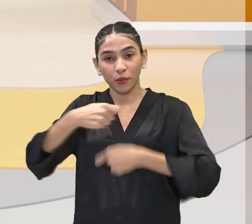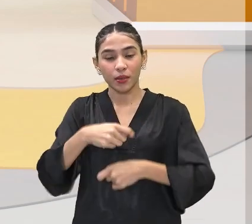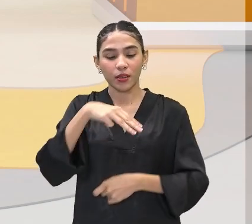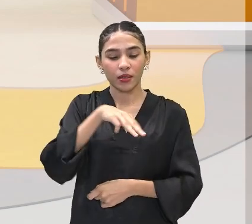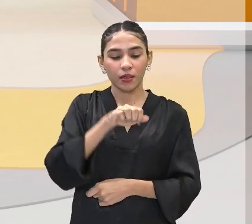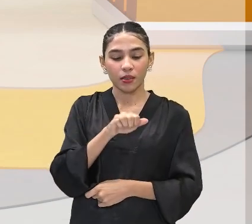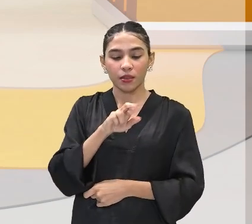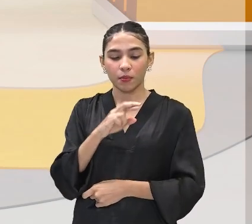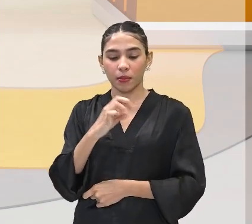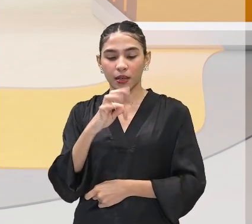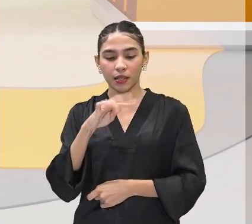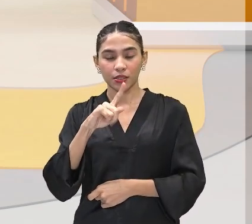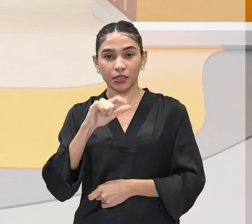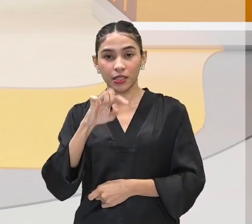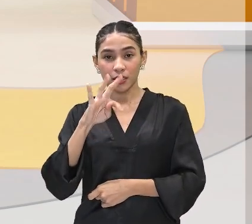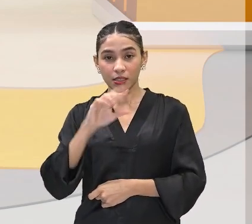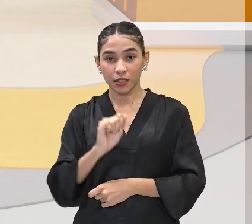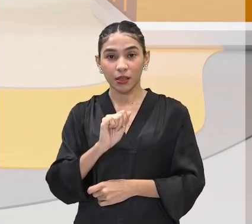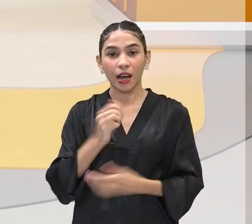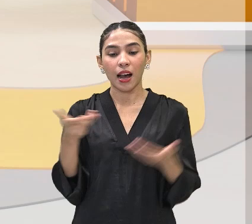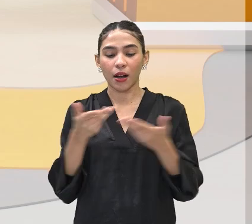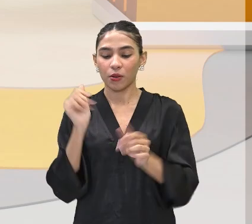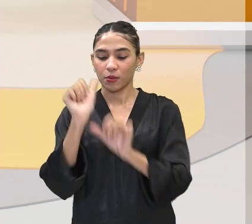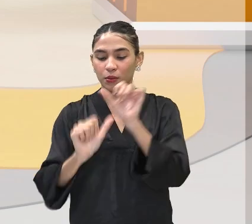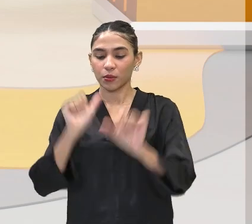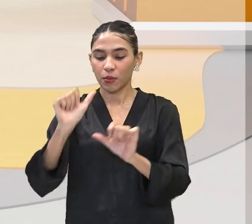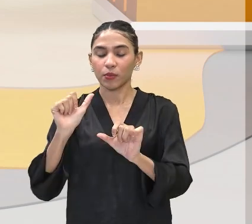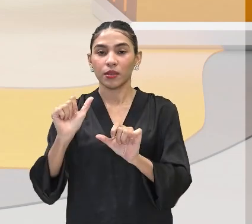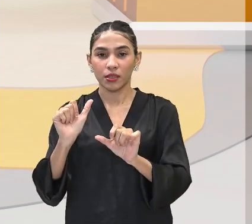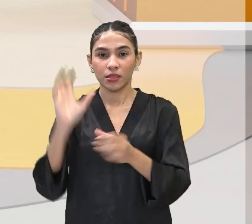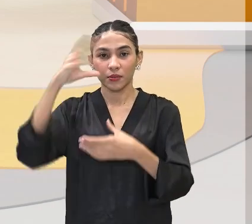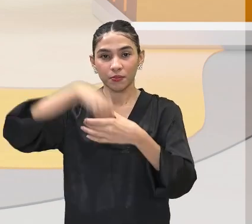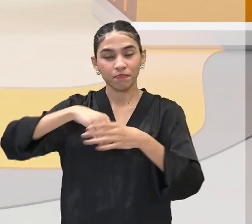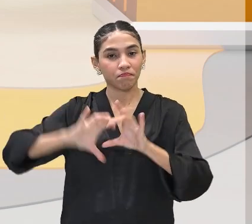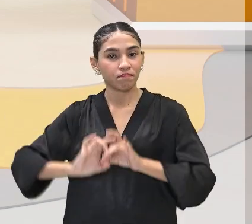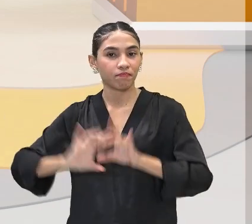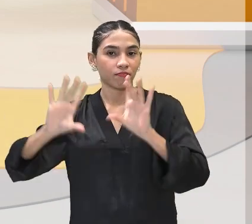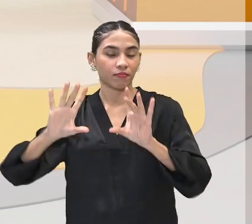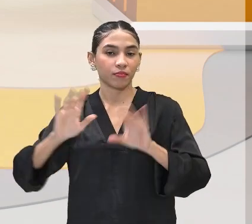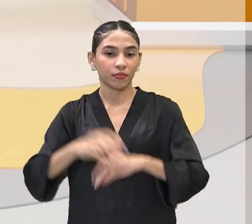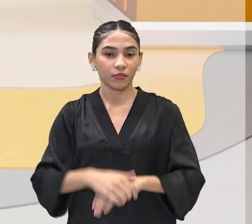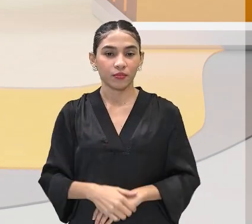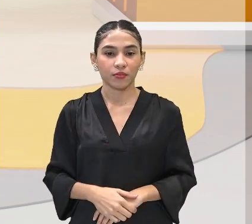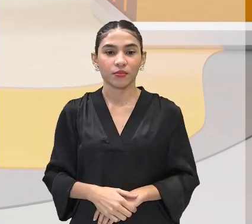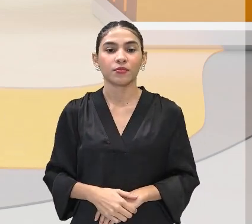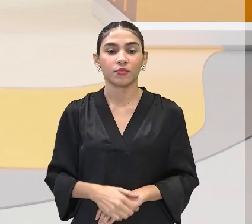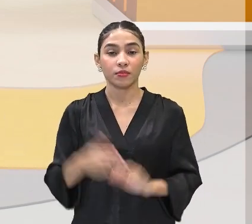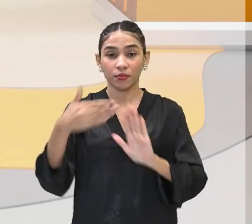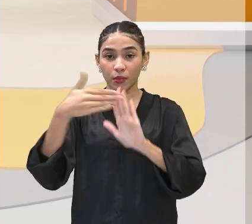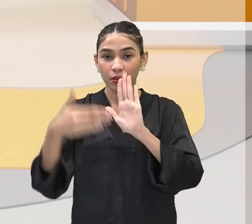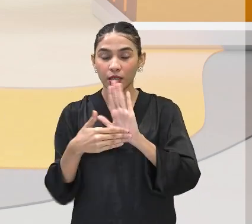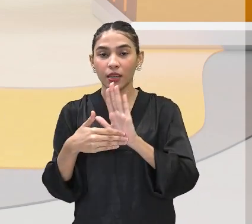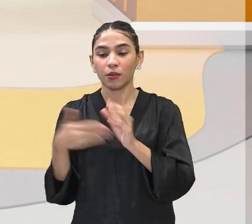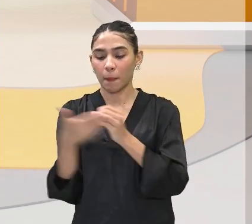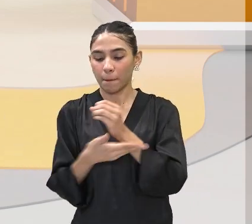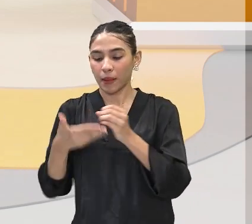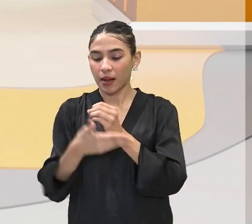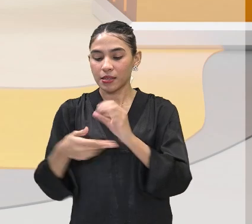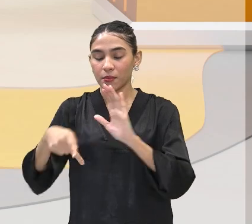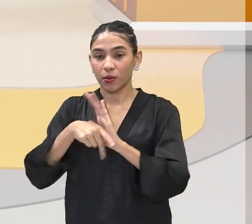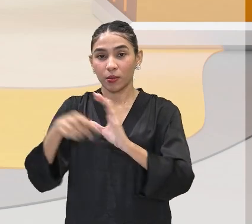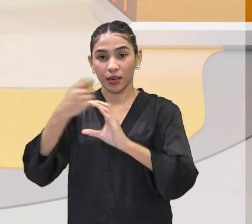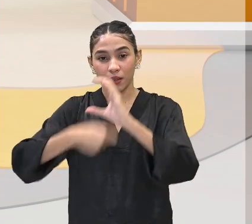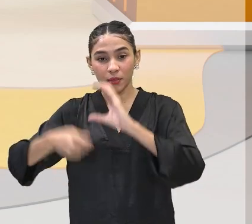mercantilista, para uma economia de livre comércio, uma economia pautada nas bases do